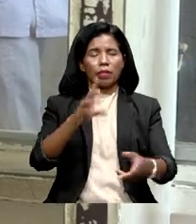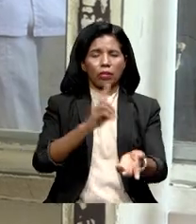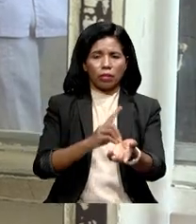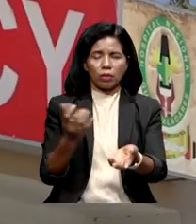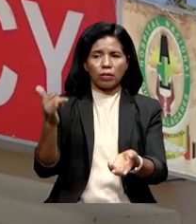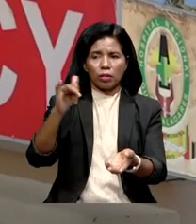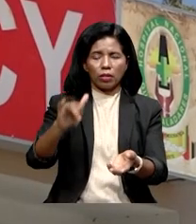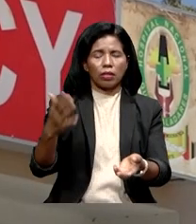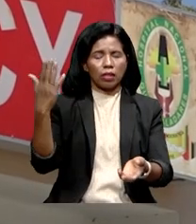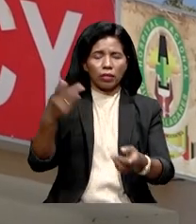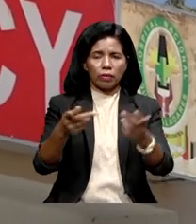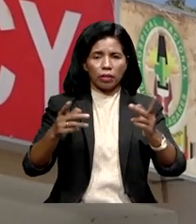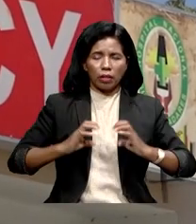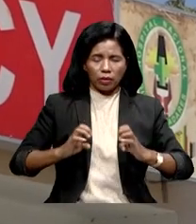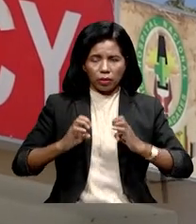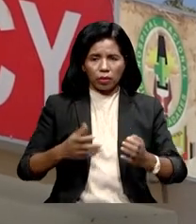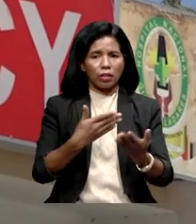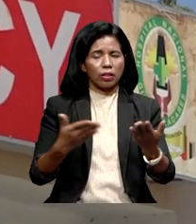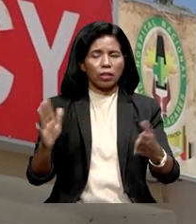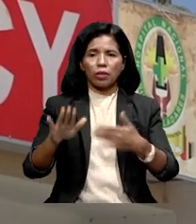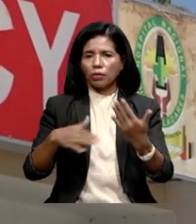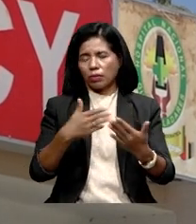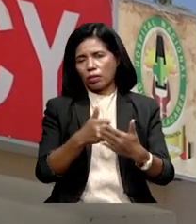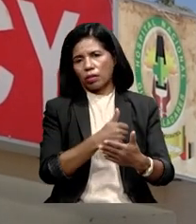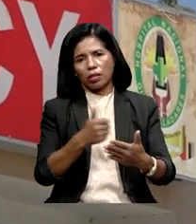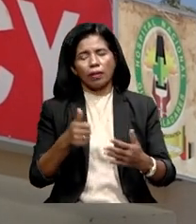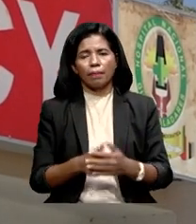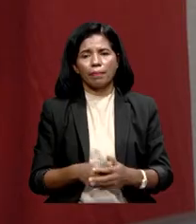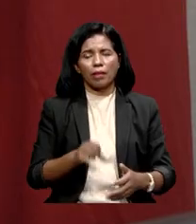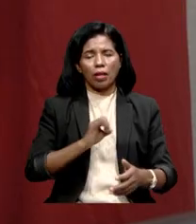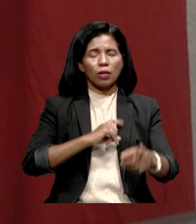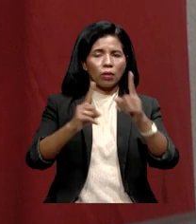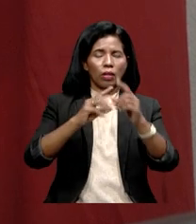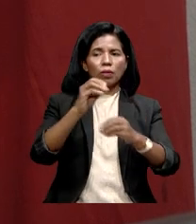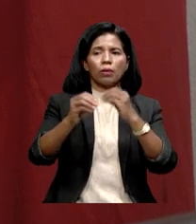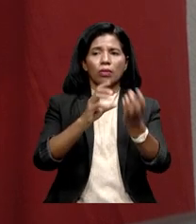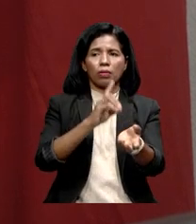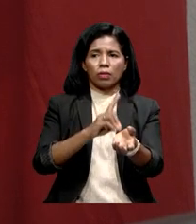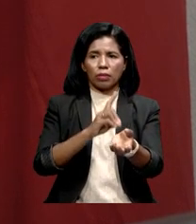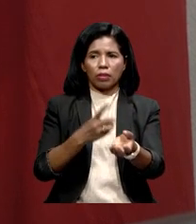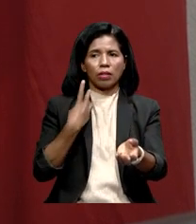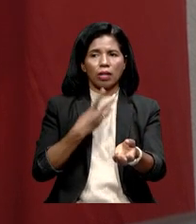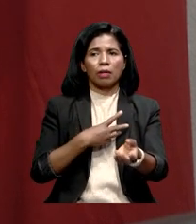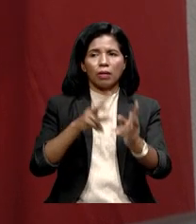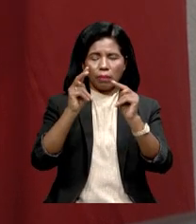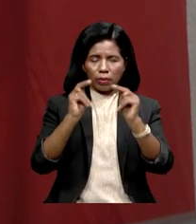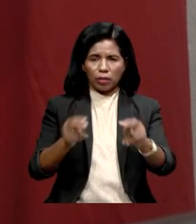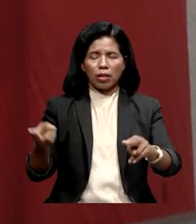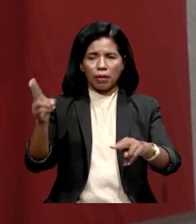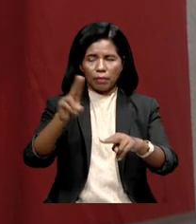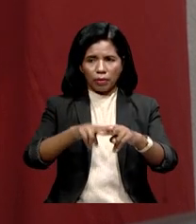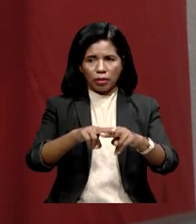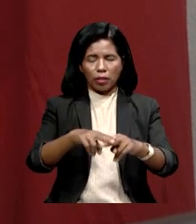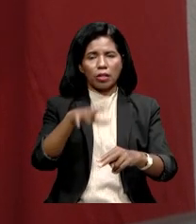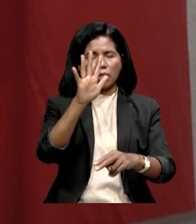e a sala emergência no nosso equipamento a ser acelo. Não, pela parte médica, a minha prestígio atlias, né, no atlias e na